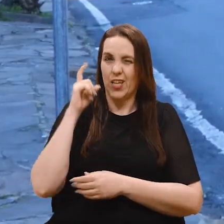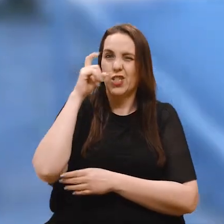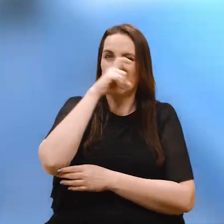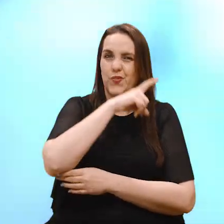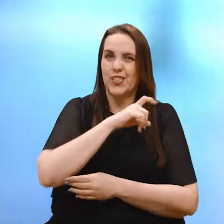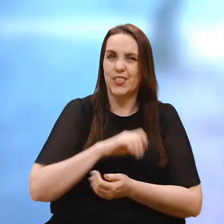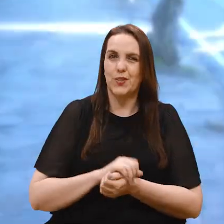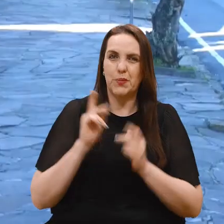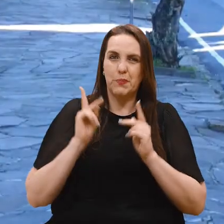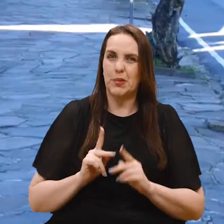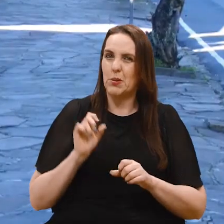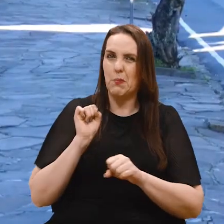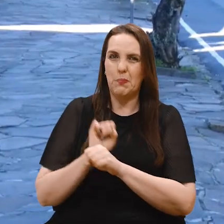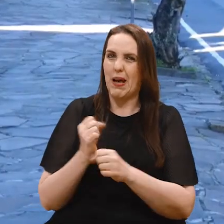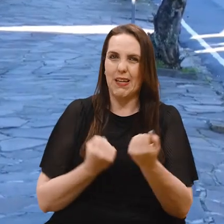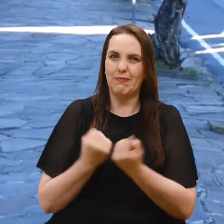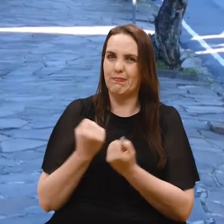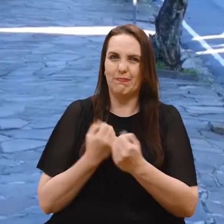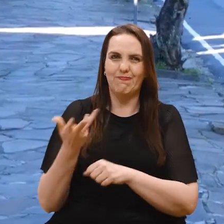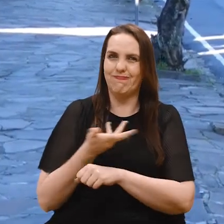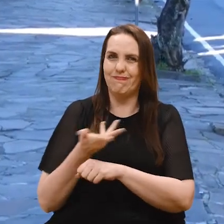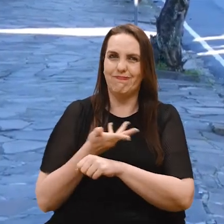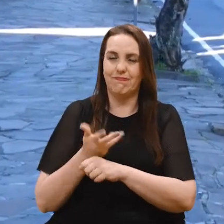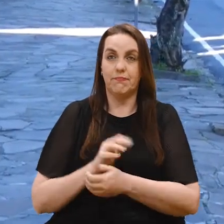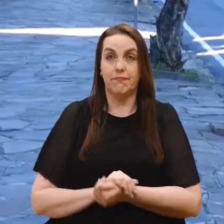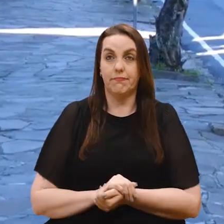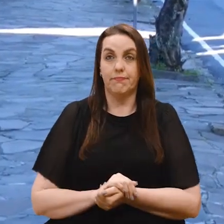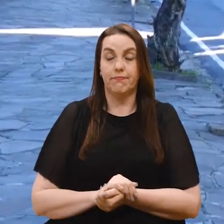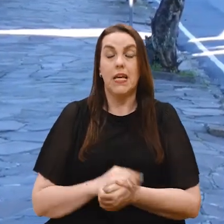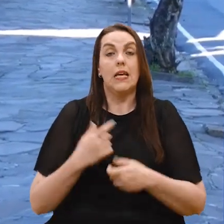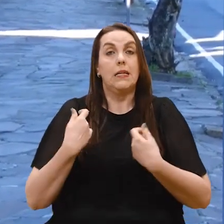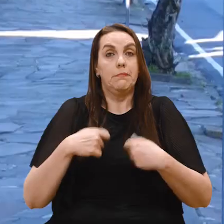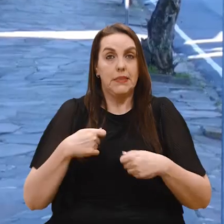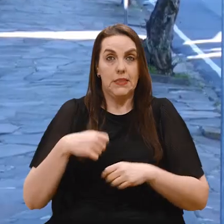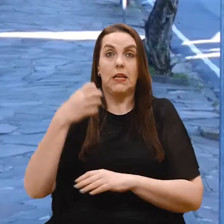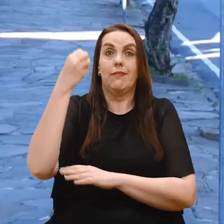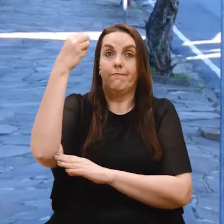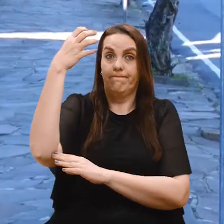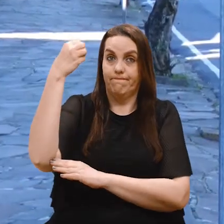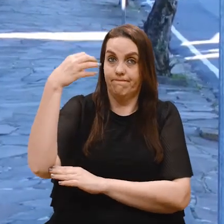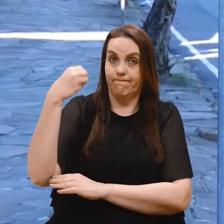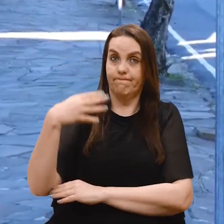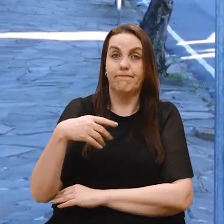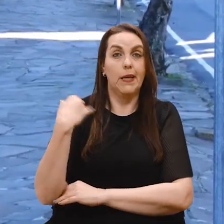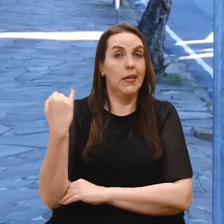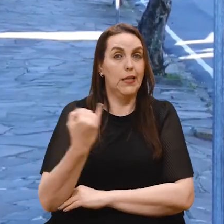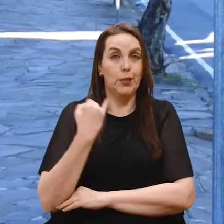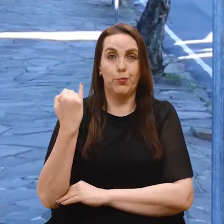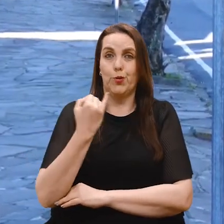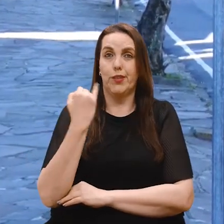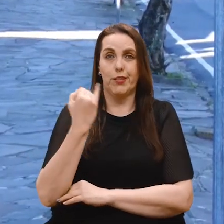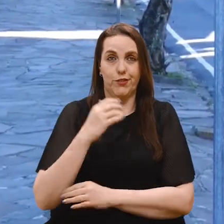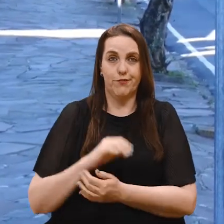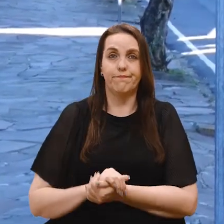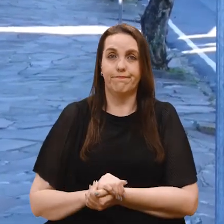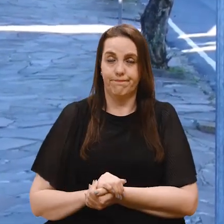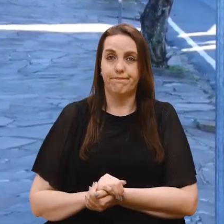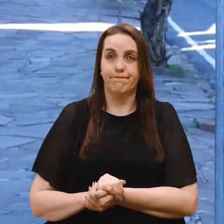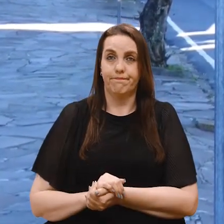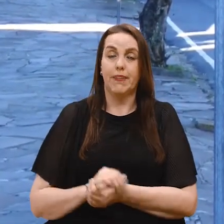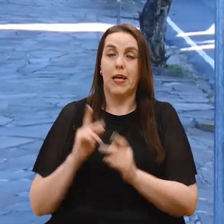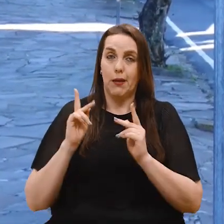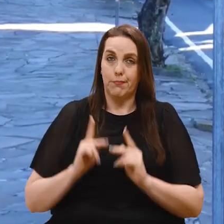alguém parar. Se for possível, uma sinaleira aí era muito importante para nós. Agilizava, a pessoa